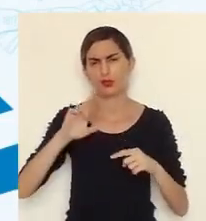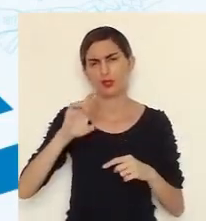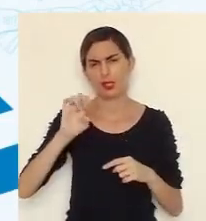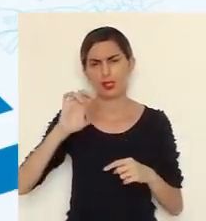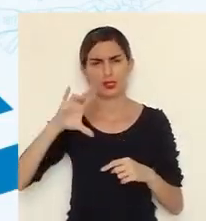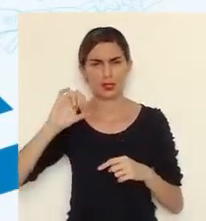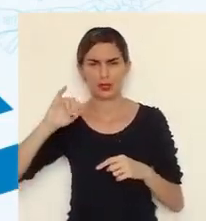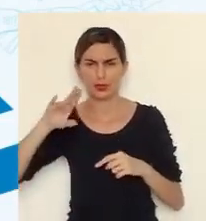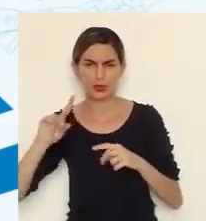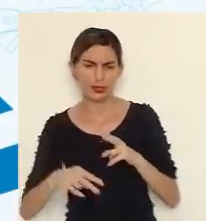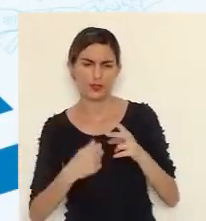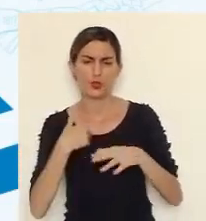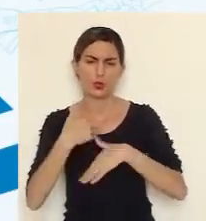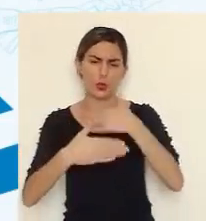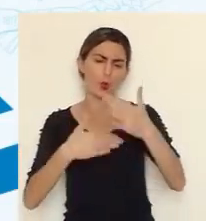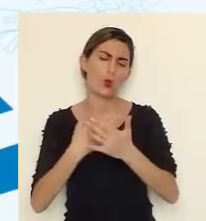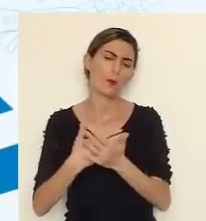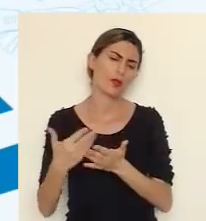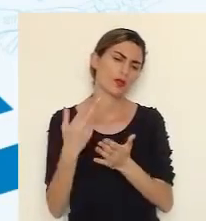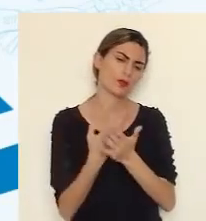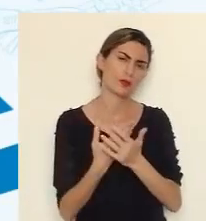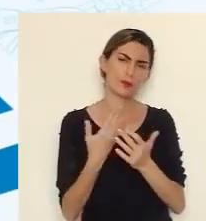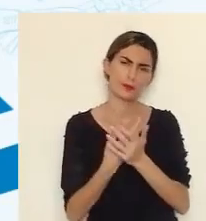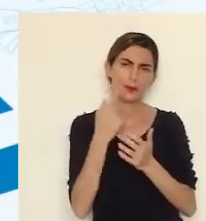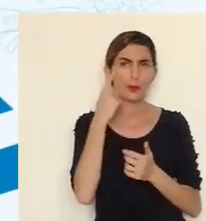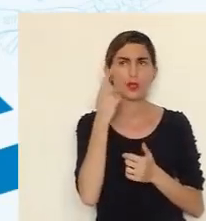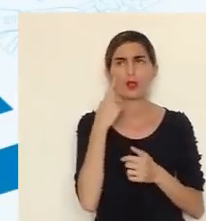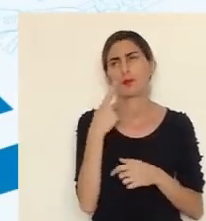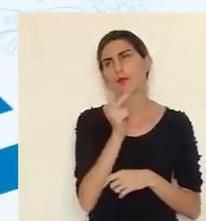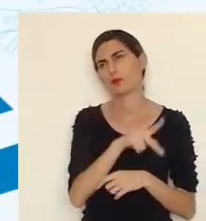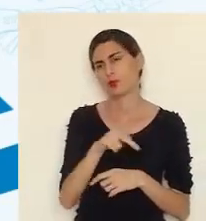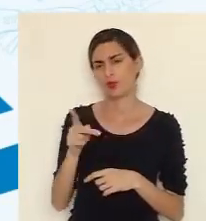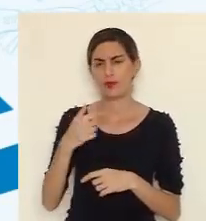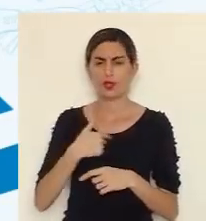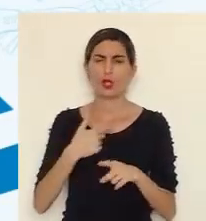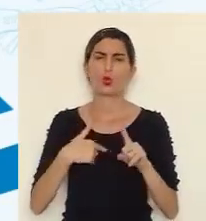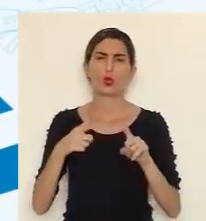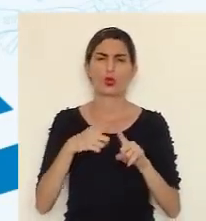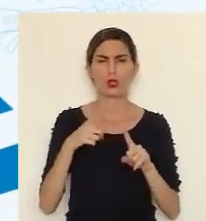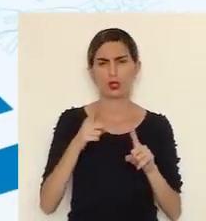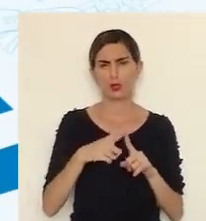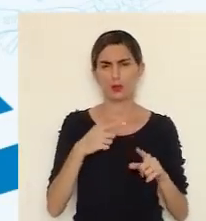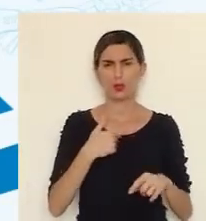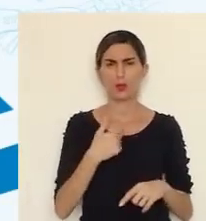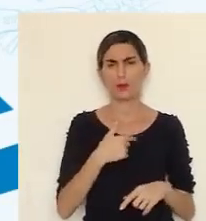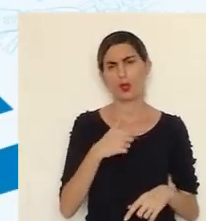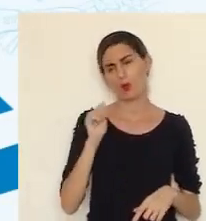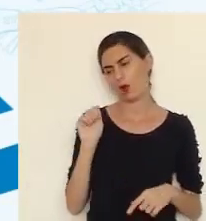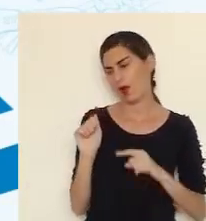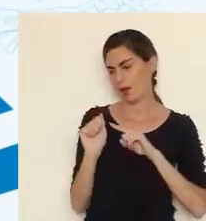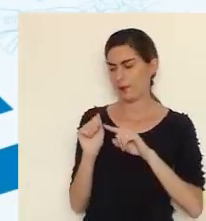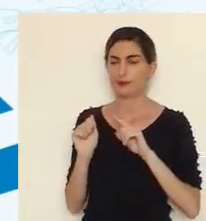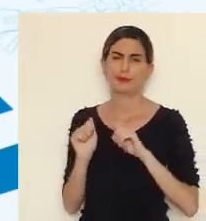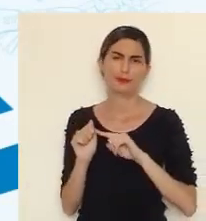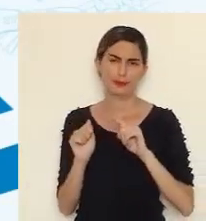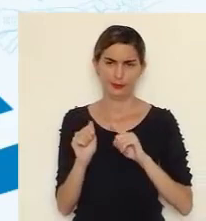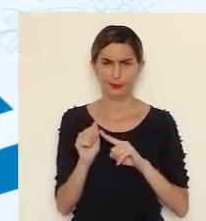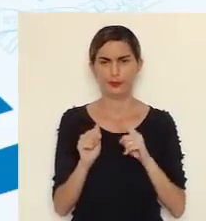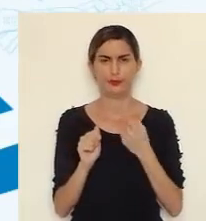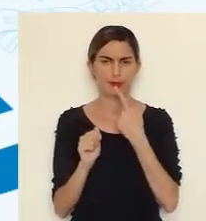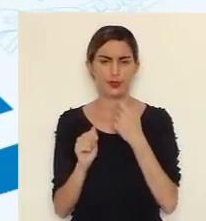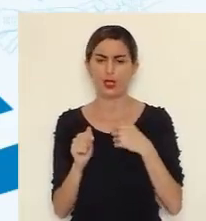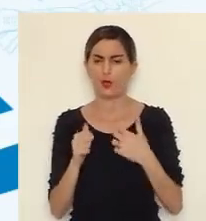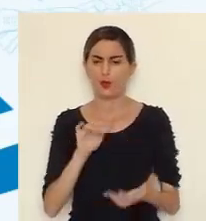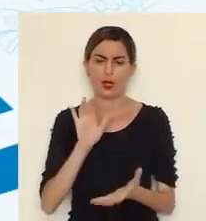são recessivas. Daí você começa a pensar, professor, eu sou do tipo, o meu sangue é do tipo A,